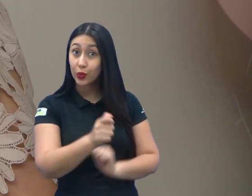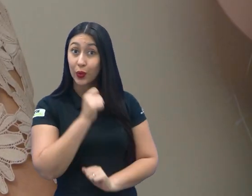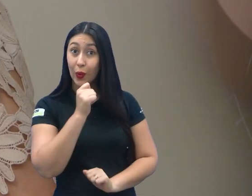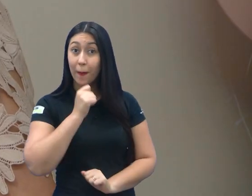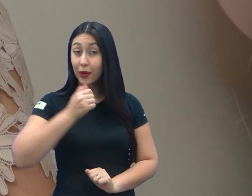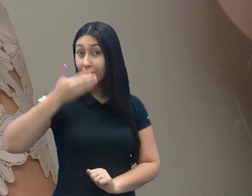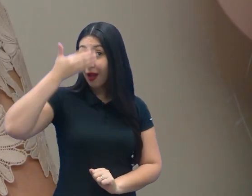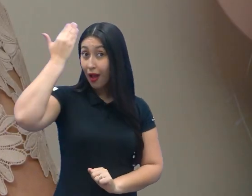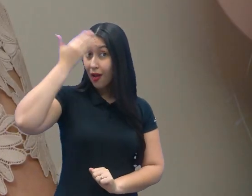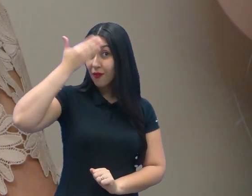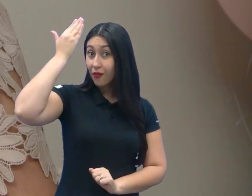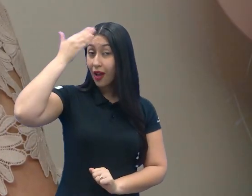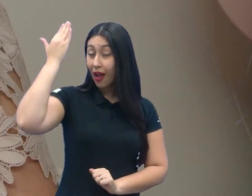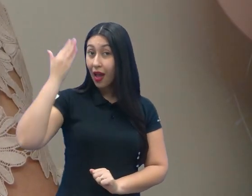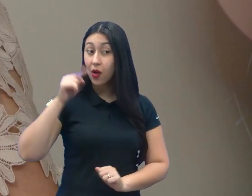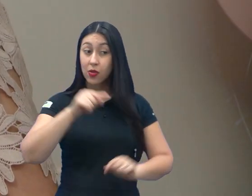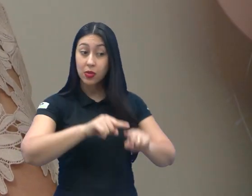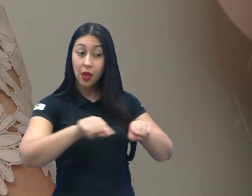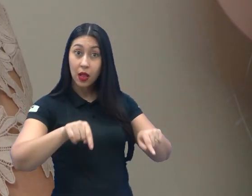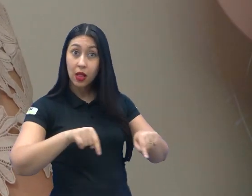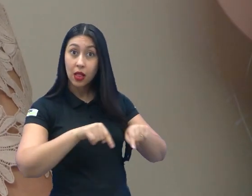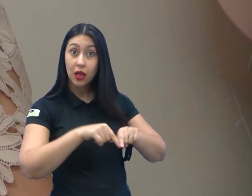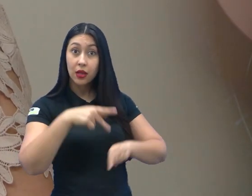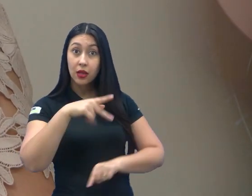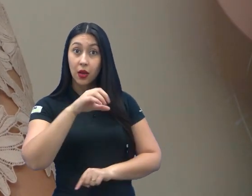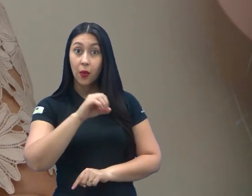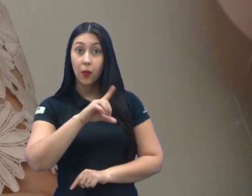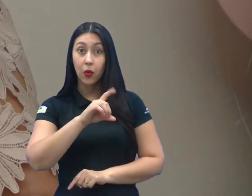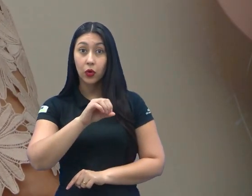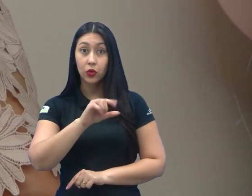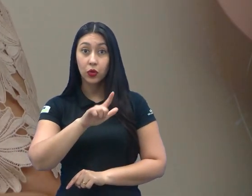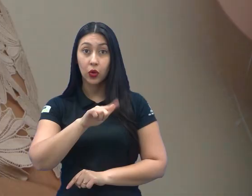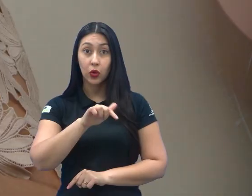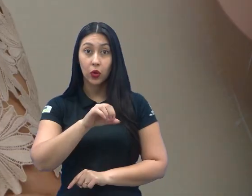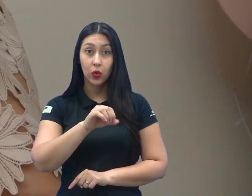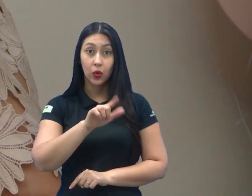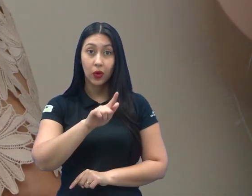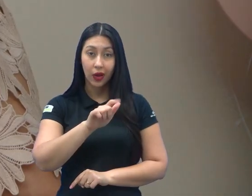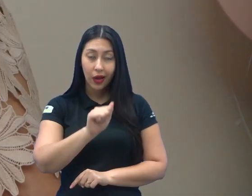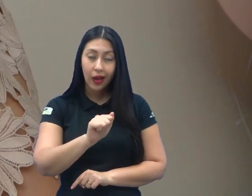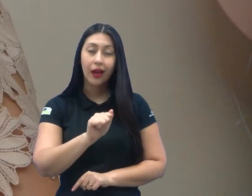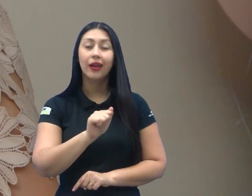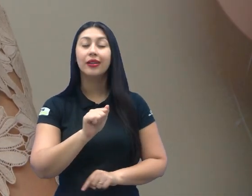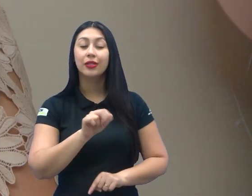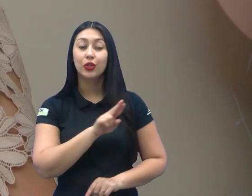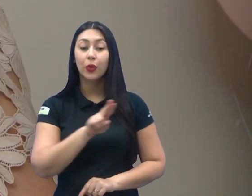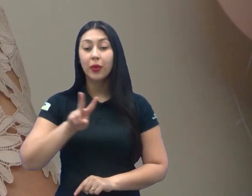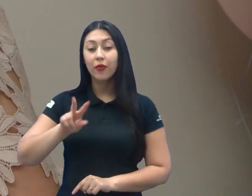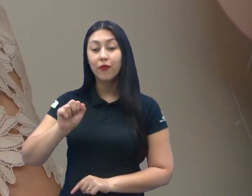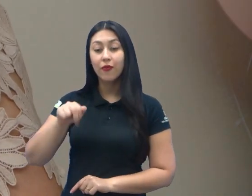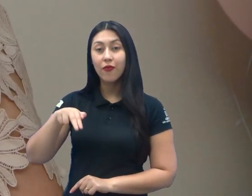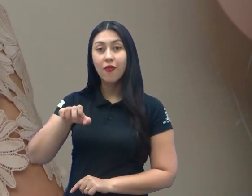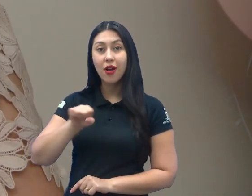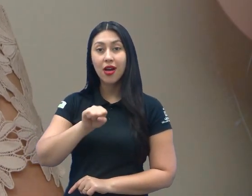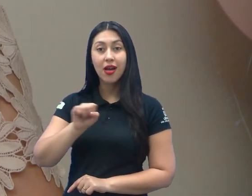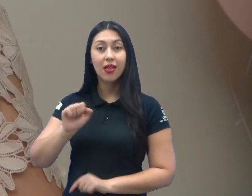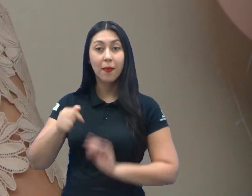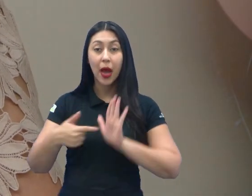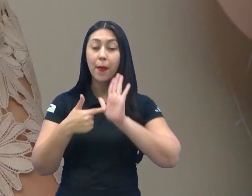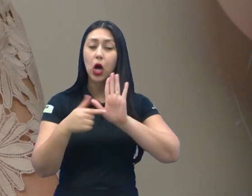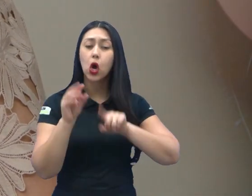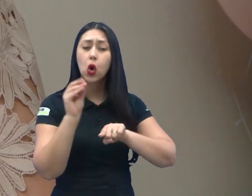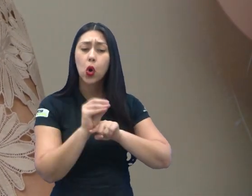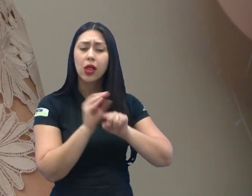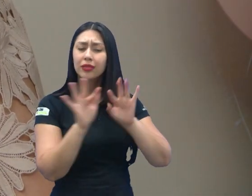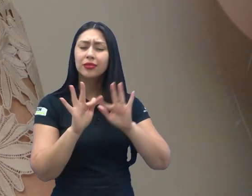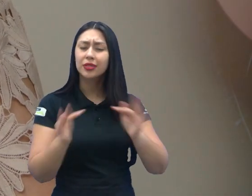consultório da podóloga e biomédica Vanessa Ferreira para mostrar que pequenos cuidados fazem toda a diferença na